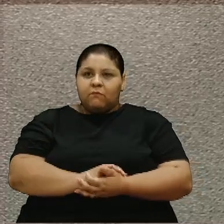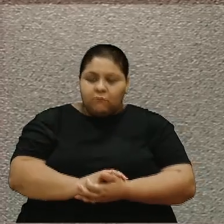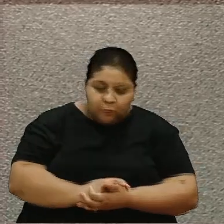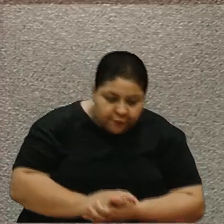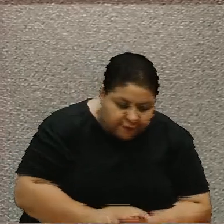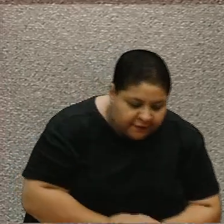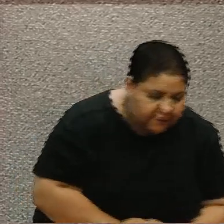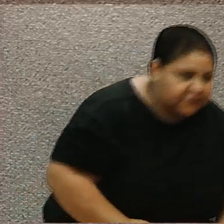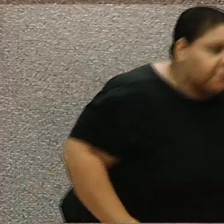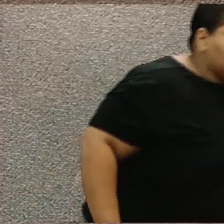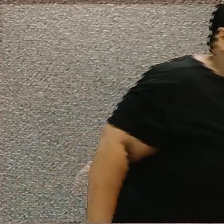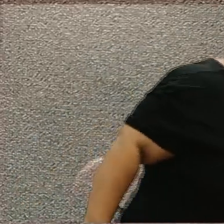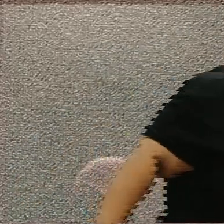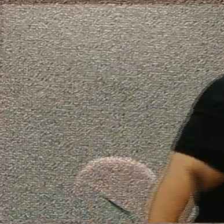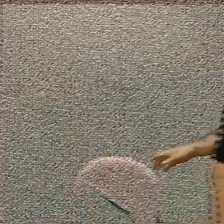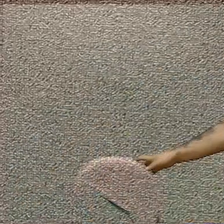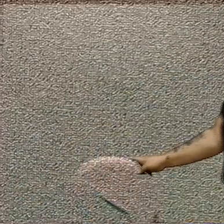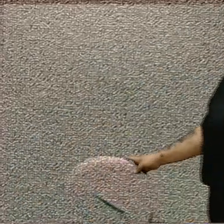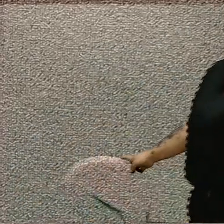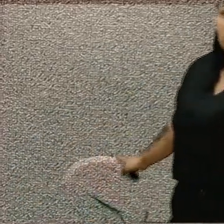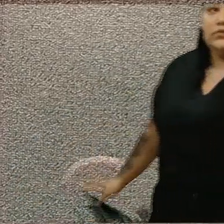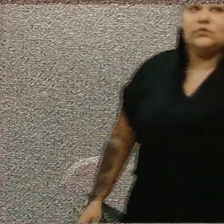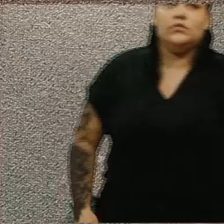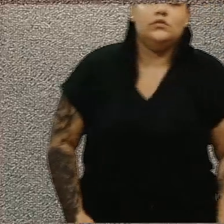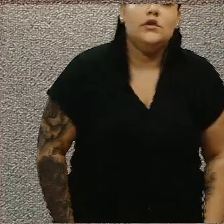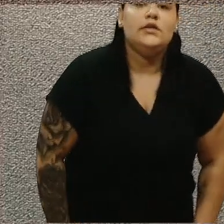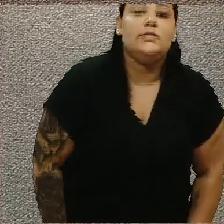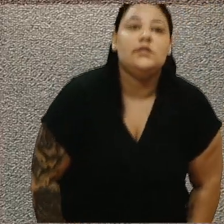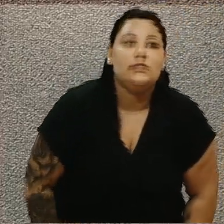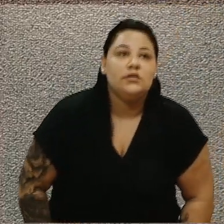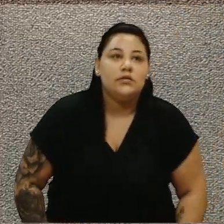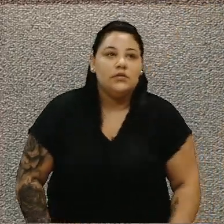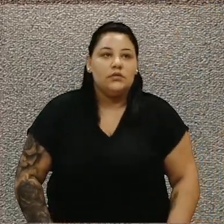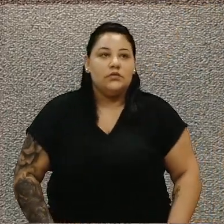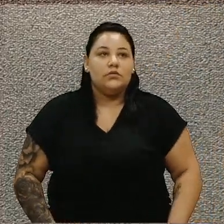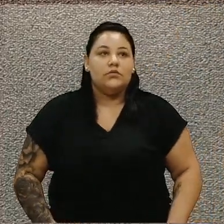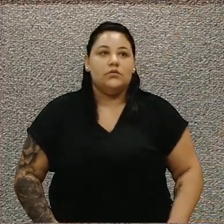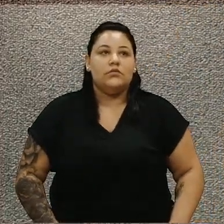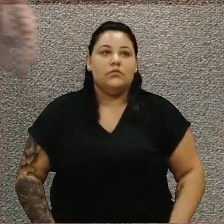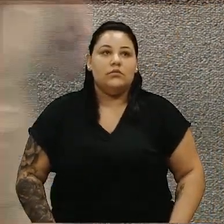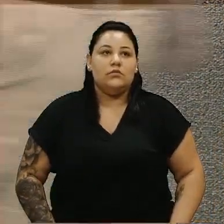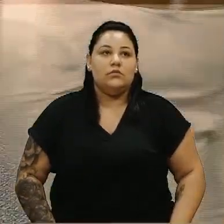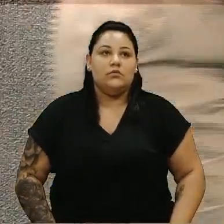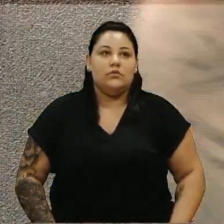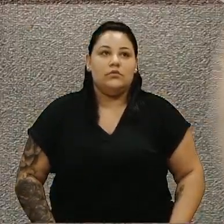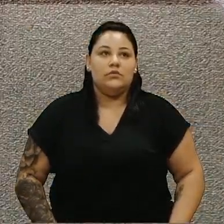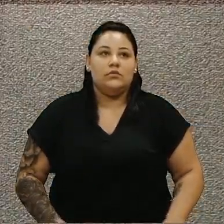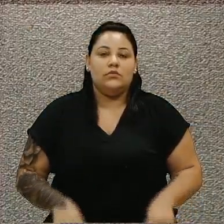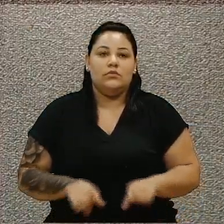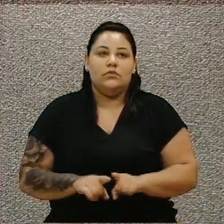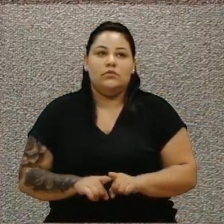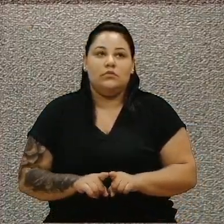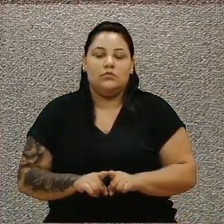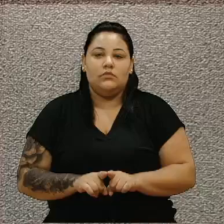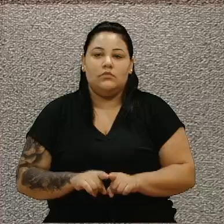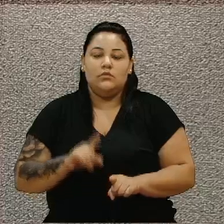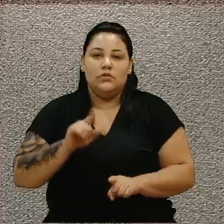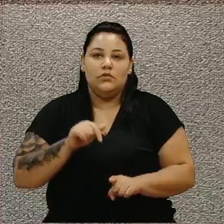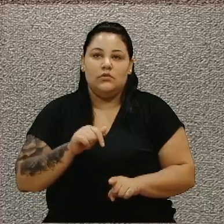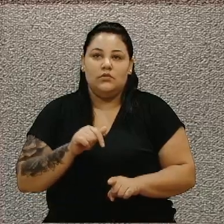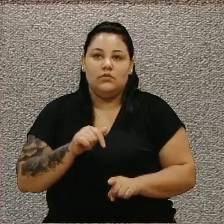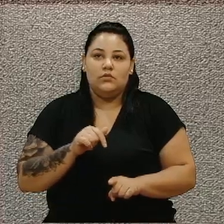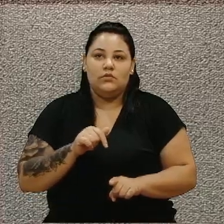vereador Cláudio Libardi, já justifica a moção, no sentido de que todos os 23 vereadores